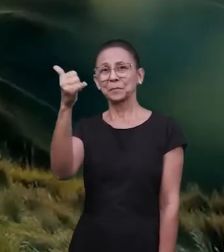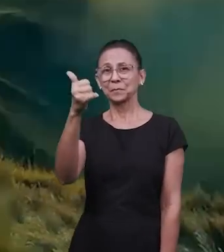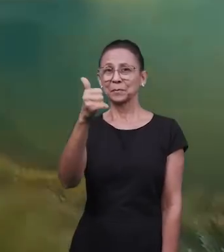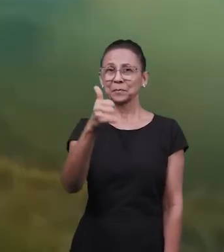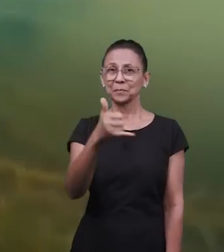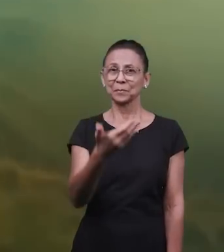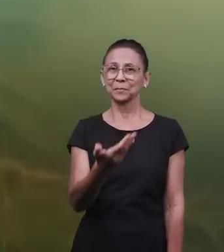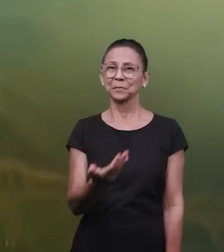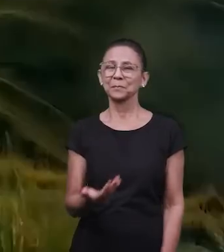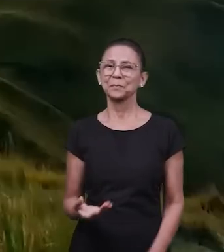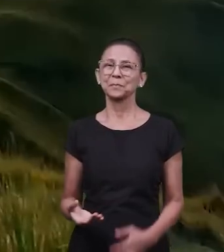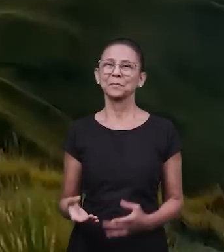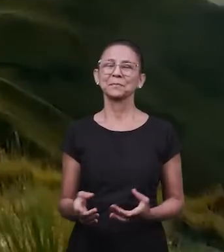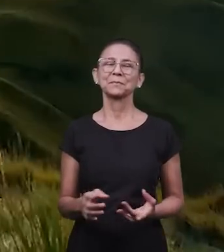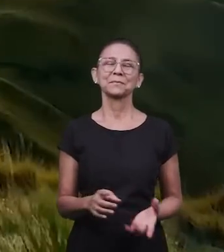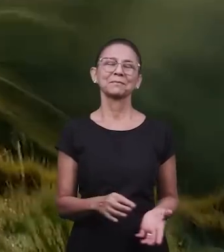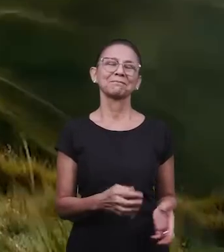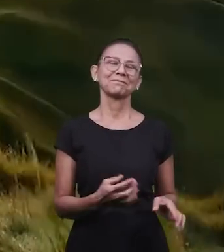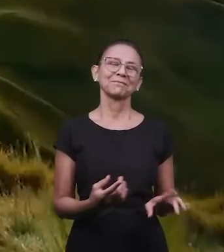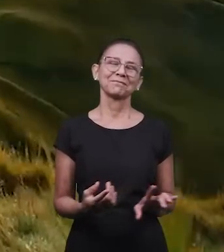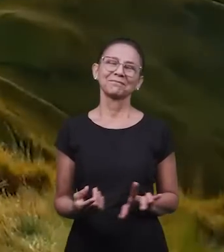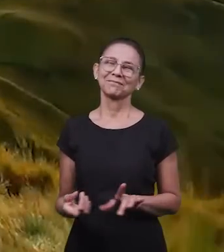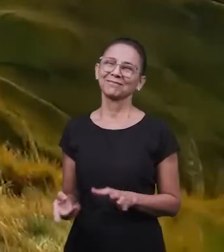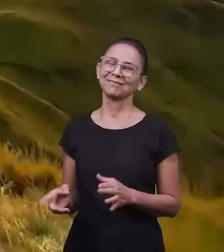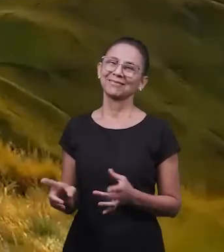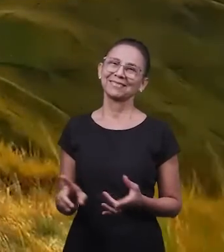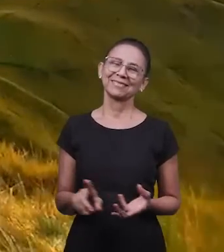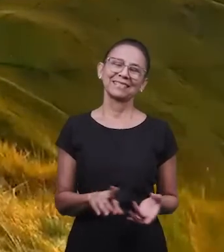da vida te